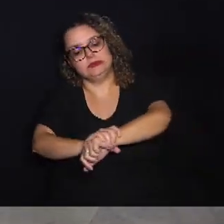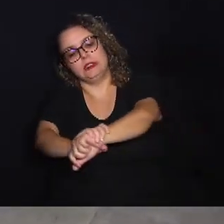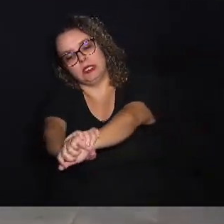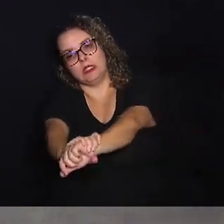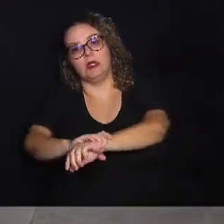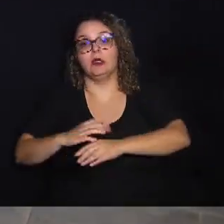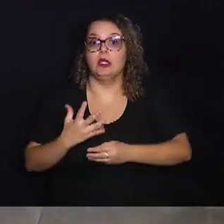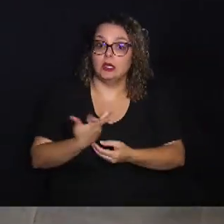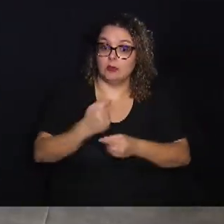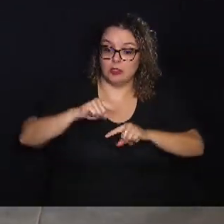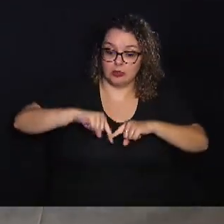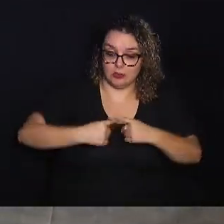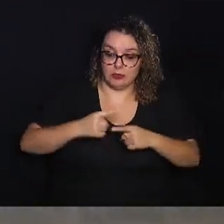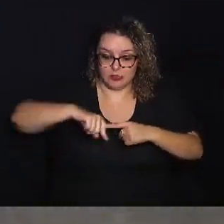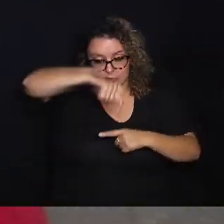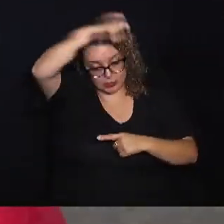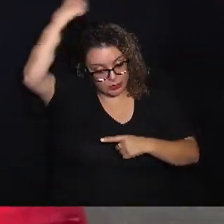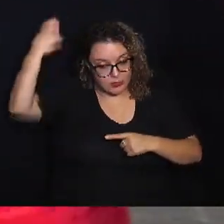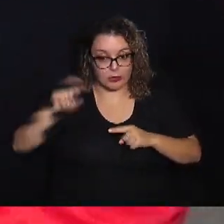artesanato, crochê, tricô,